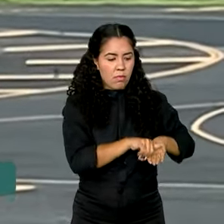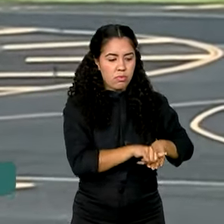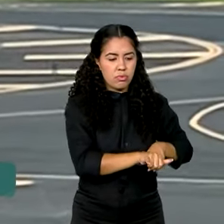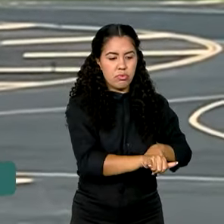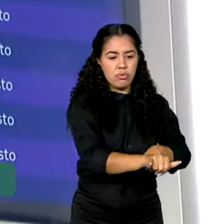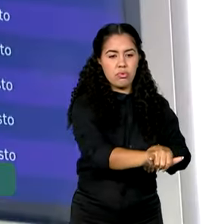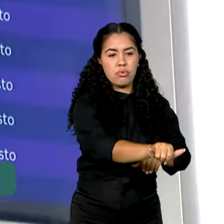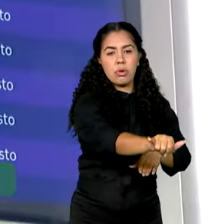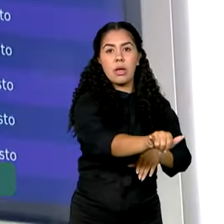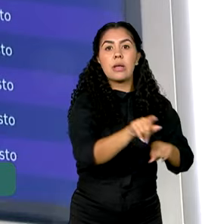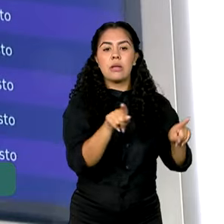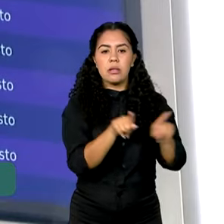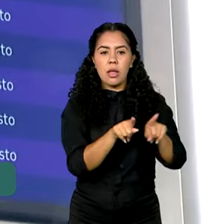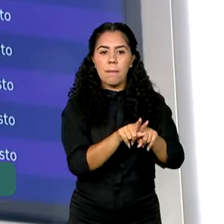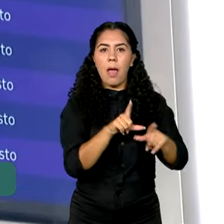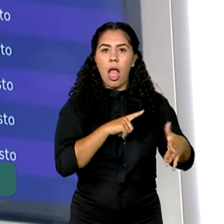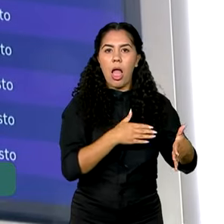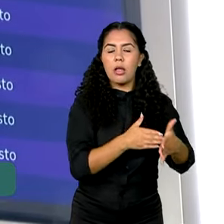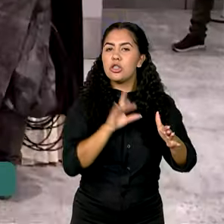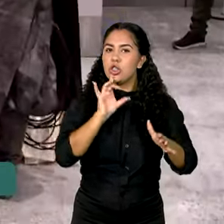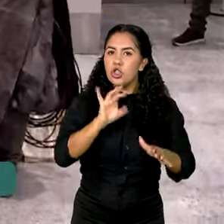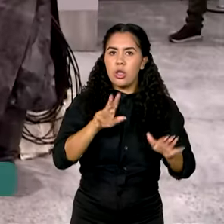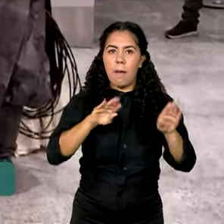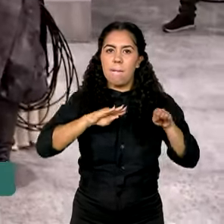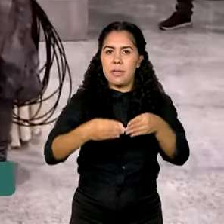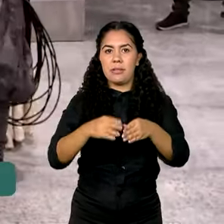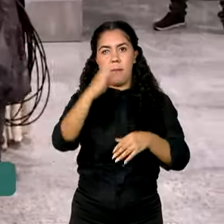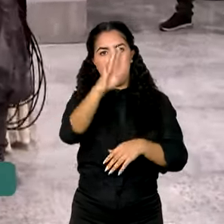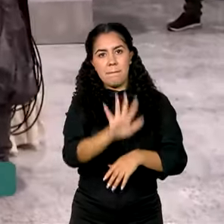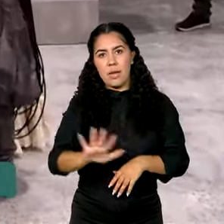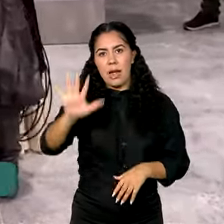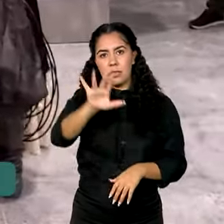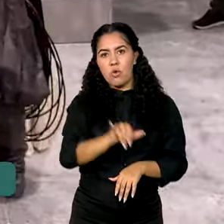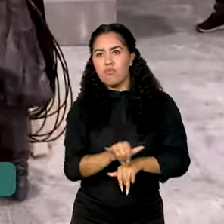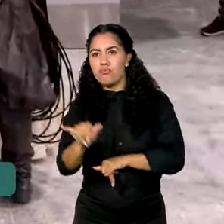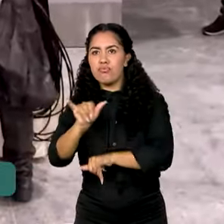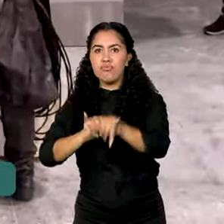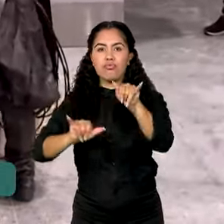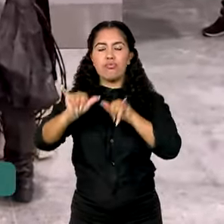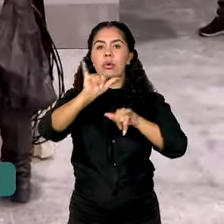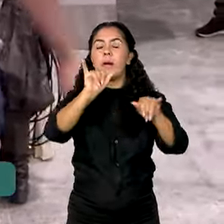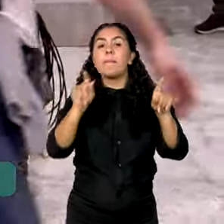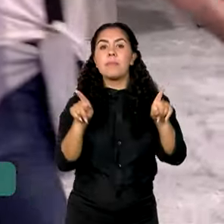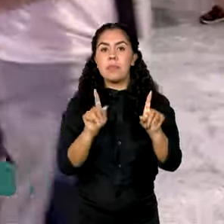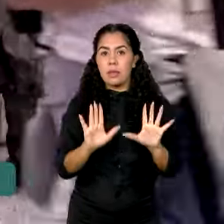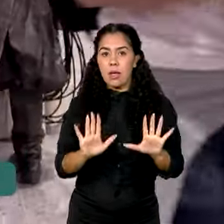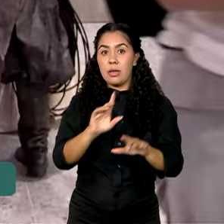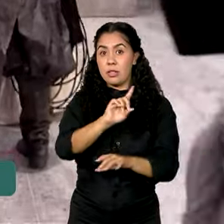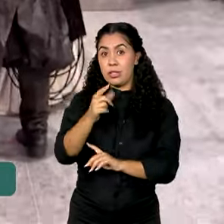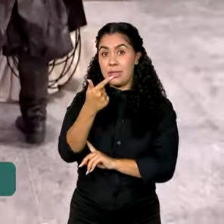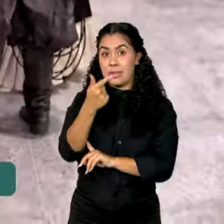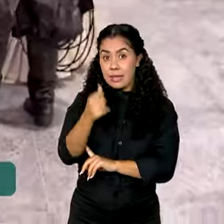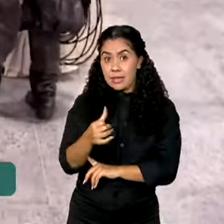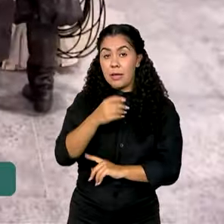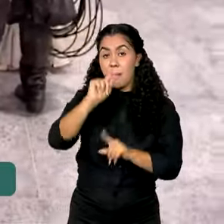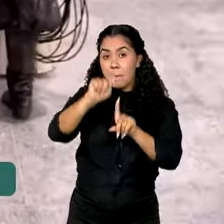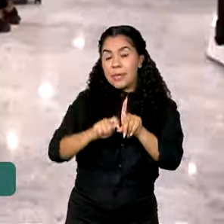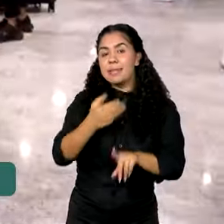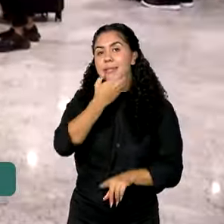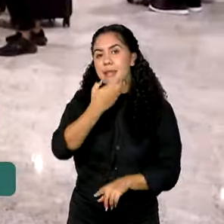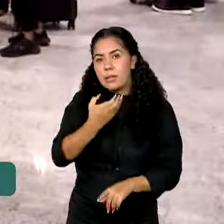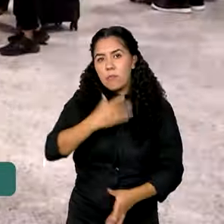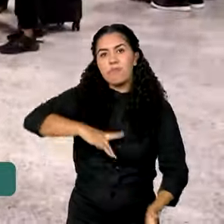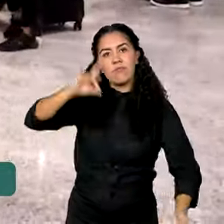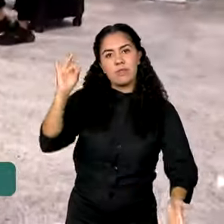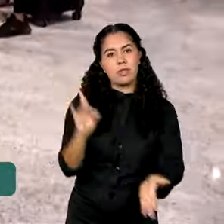operação é restrita a voos domésticos. A reabertura total está prevista para 16 de dezembro, com o retorno